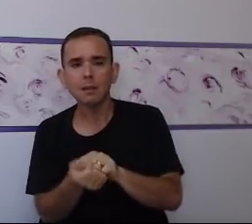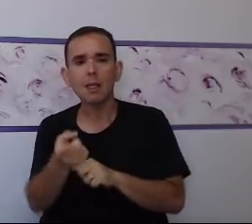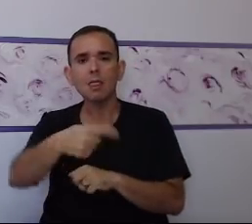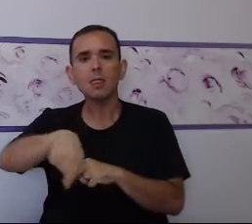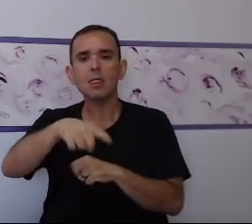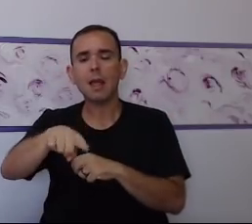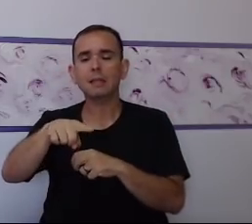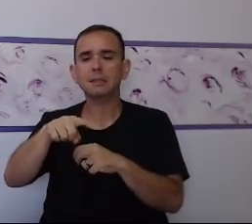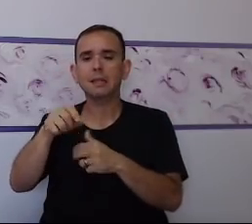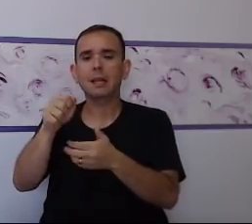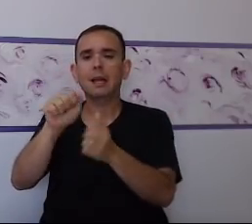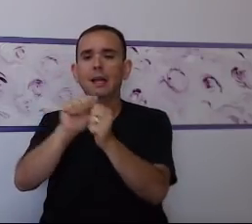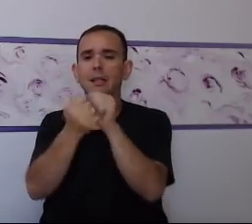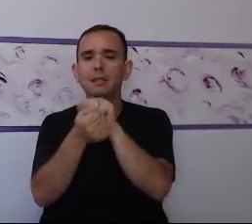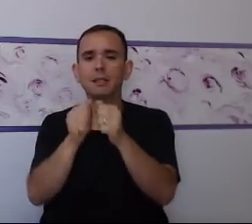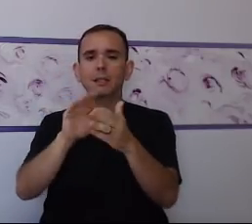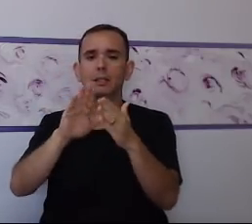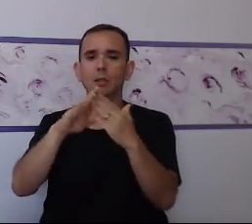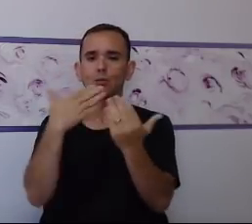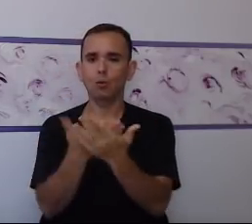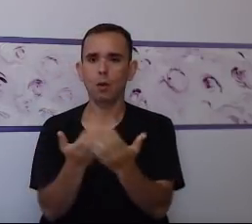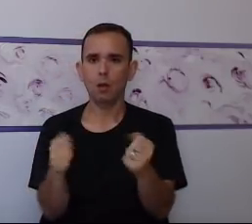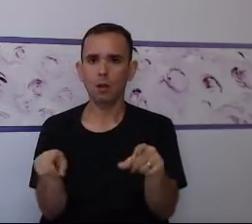dessas atividades escolares, tá?